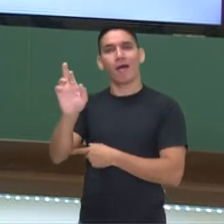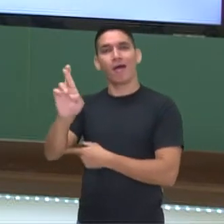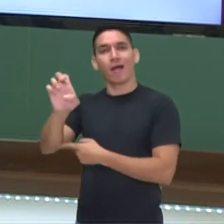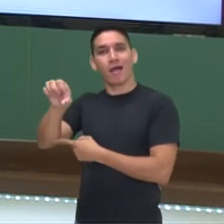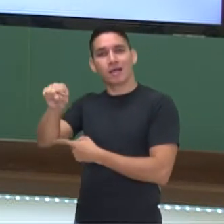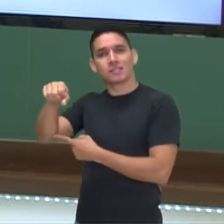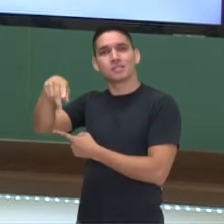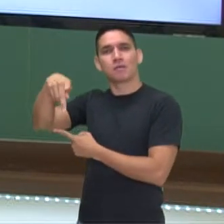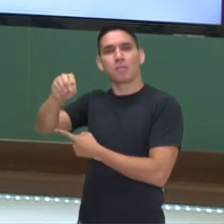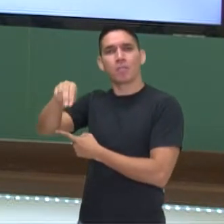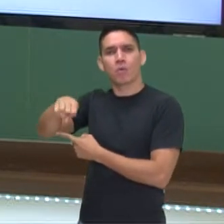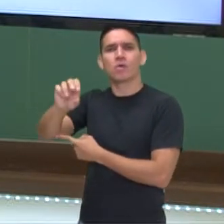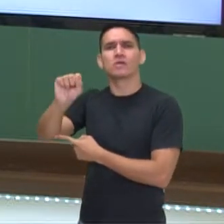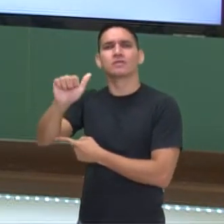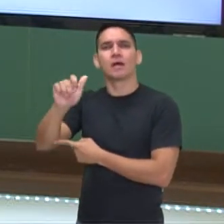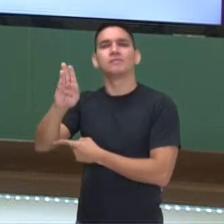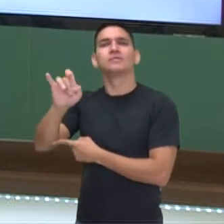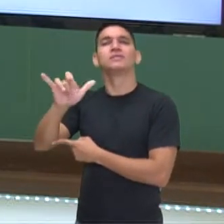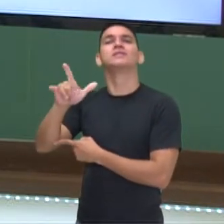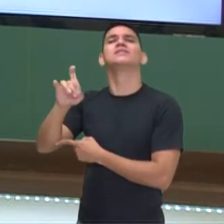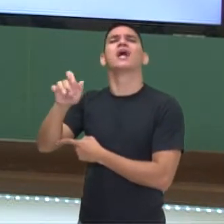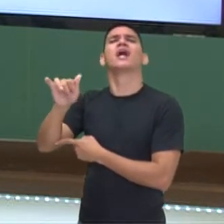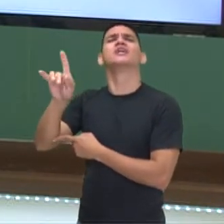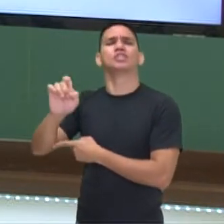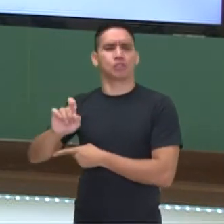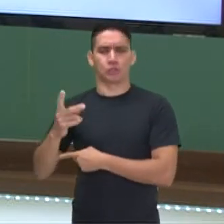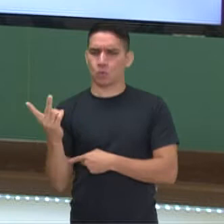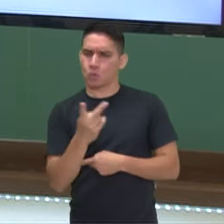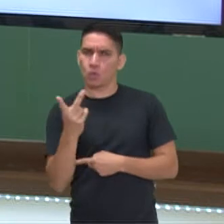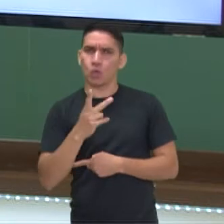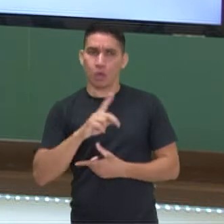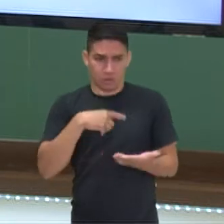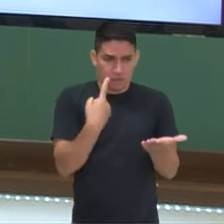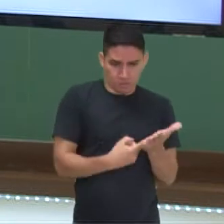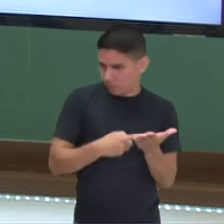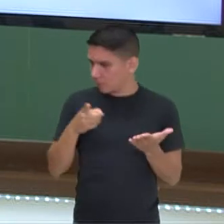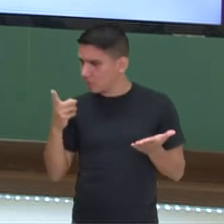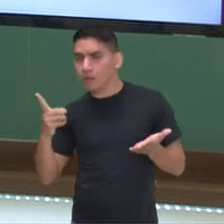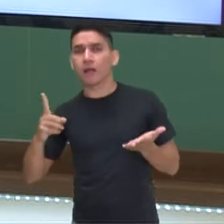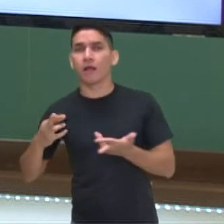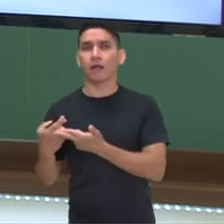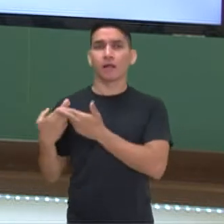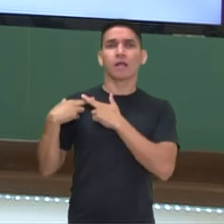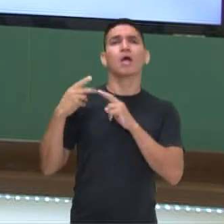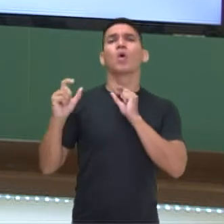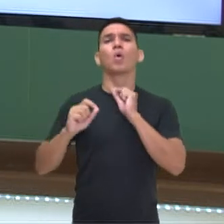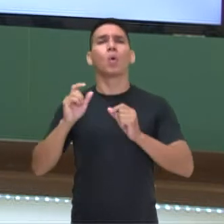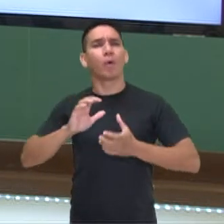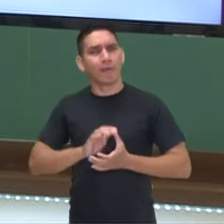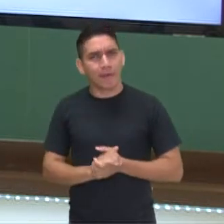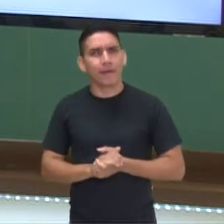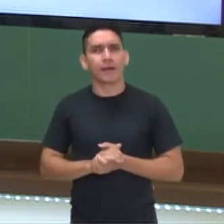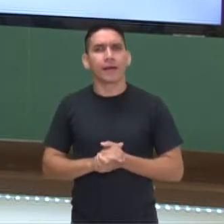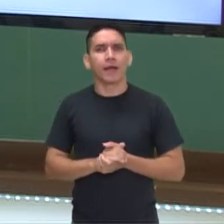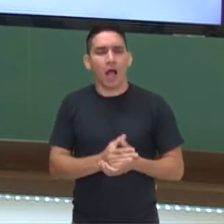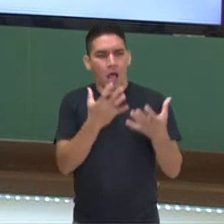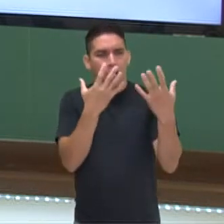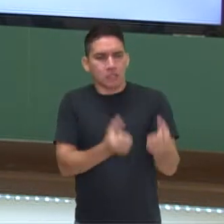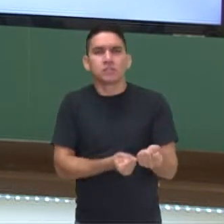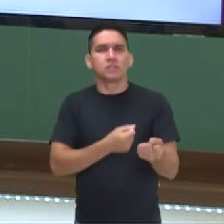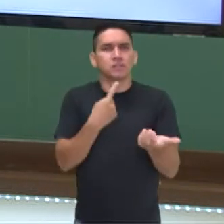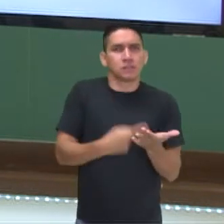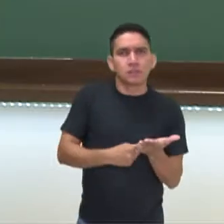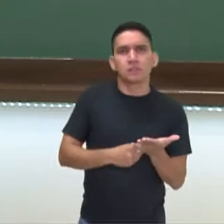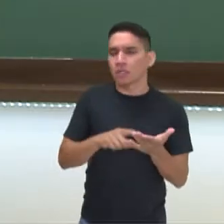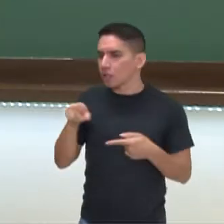tão importantes, A necessidade que a gente tem em utilizar a responsabilidade, o compromisso nas